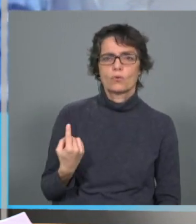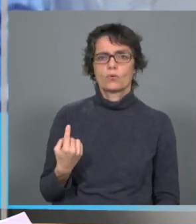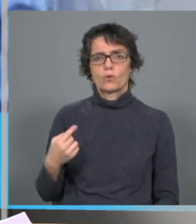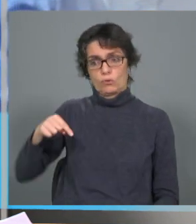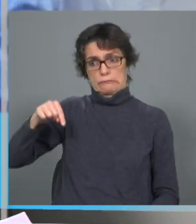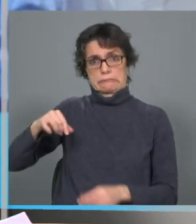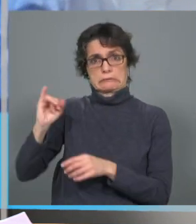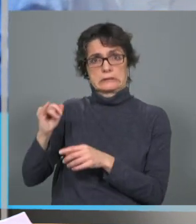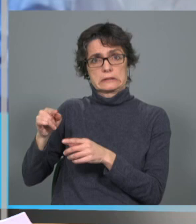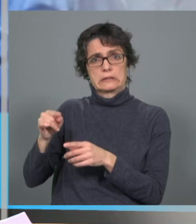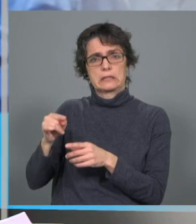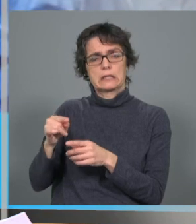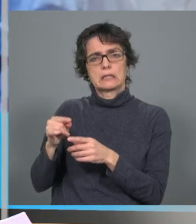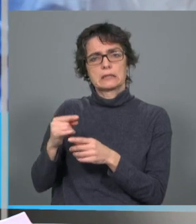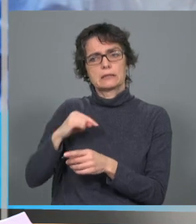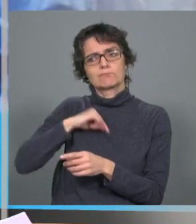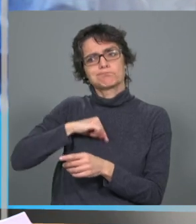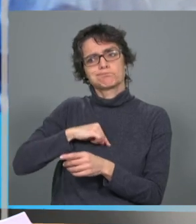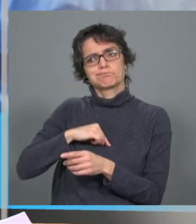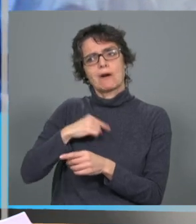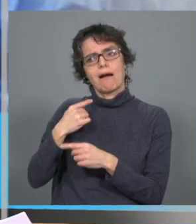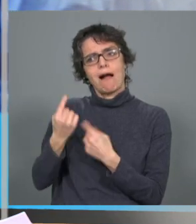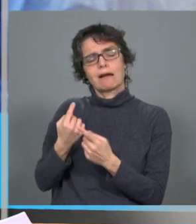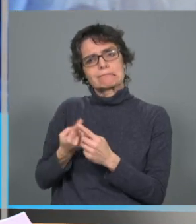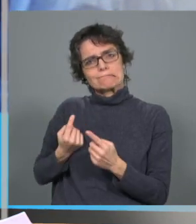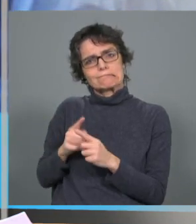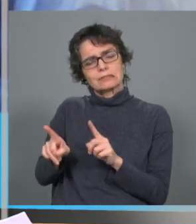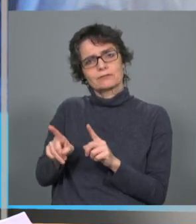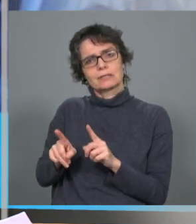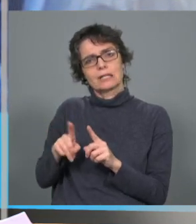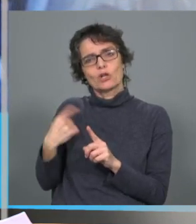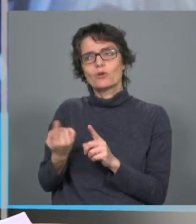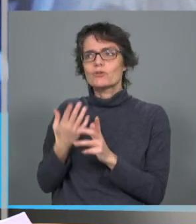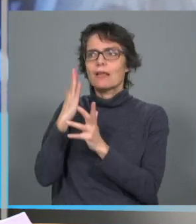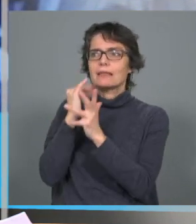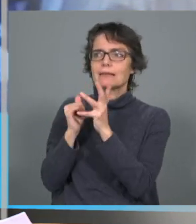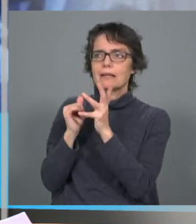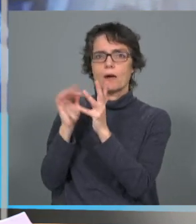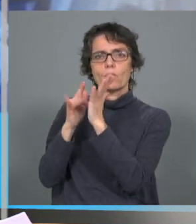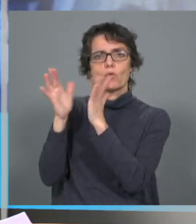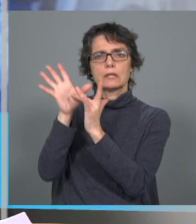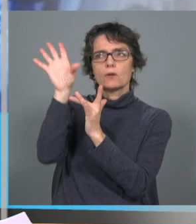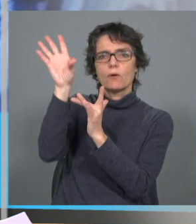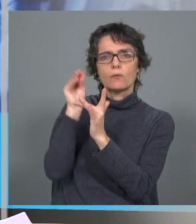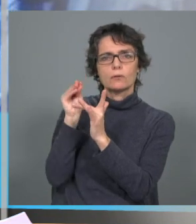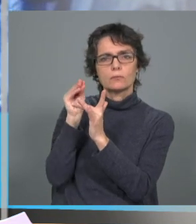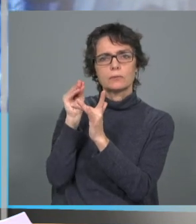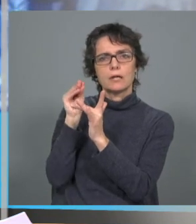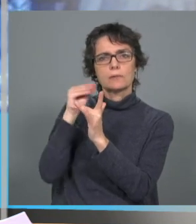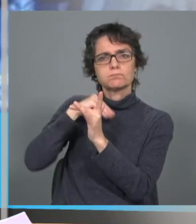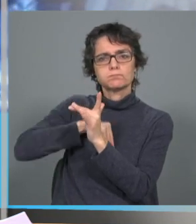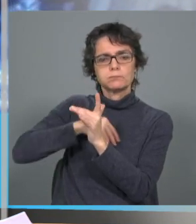profundamente crístico, e ou procuramos ser outros Cristos junto dos nossos